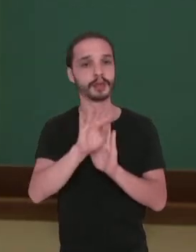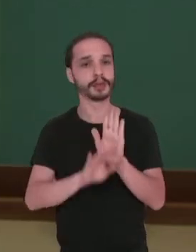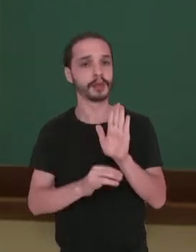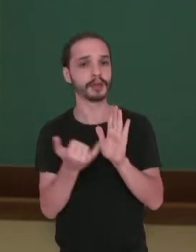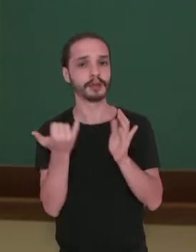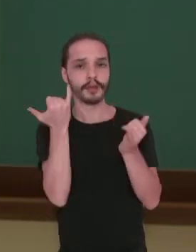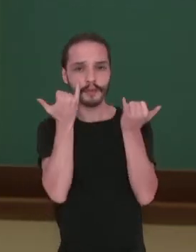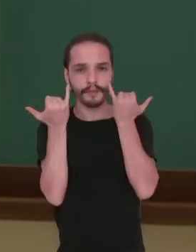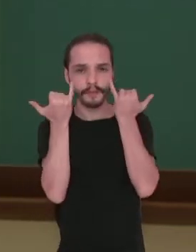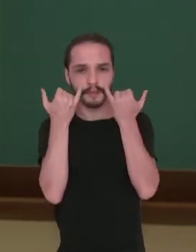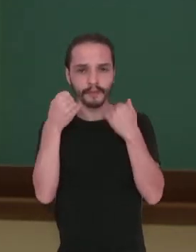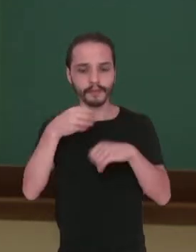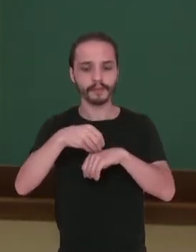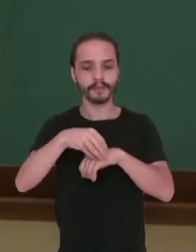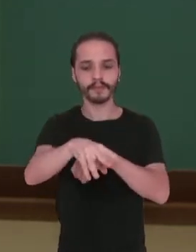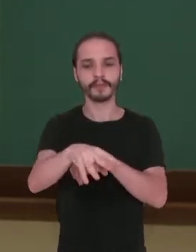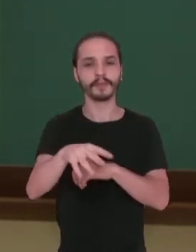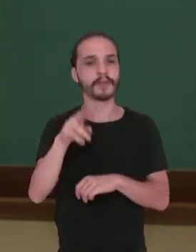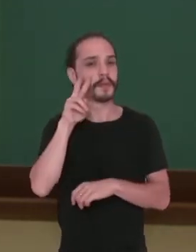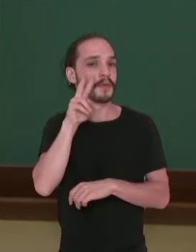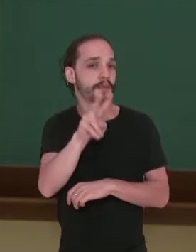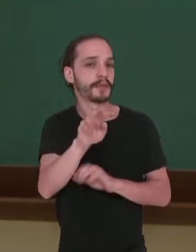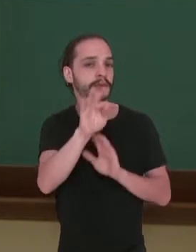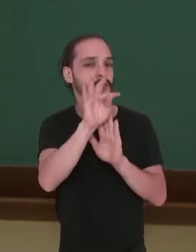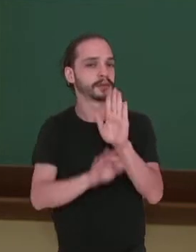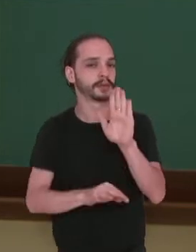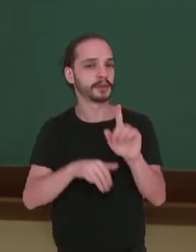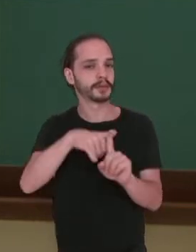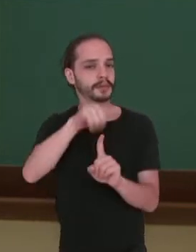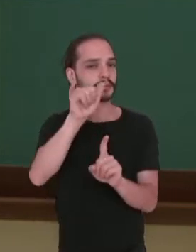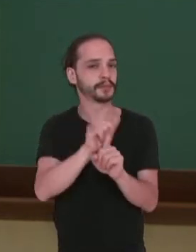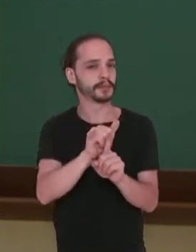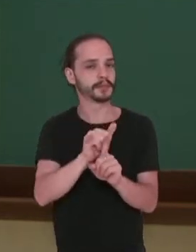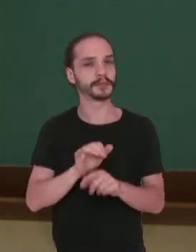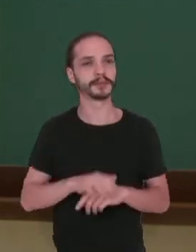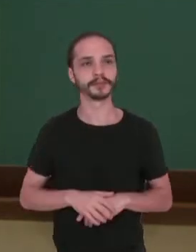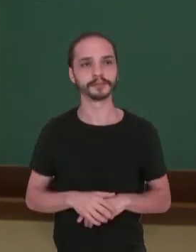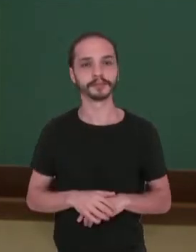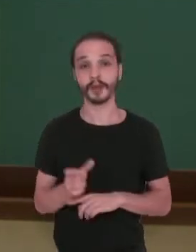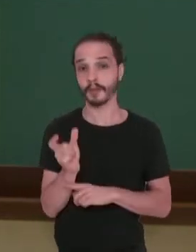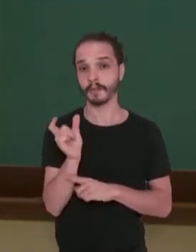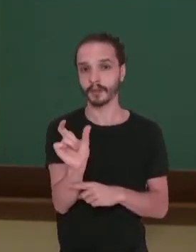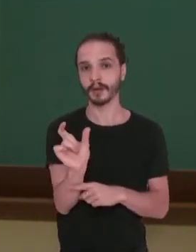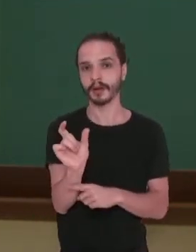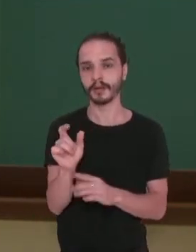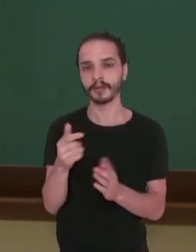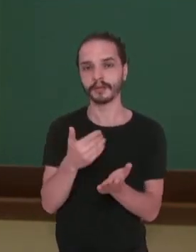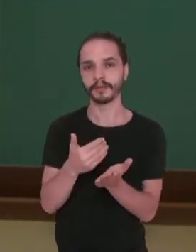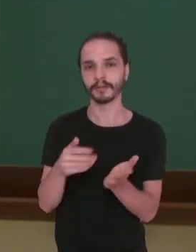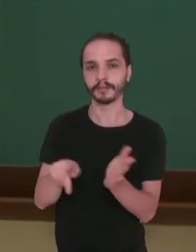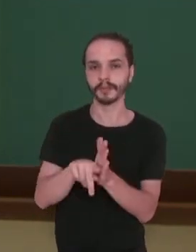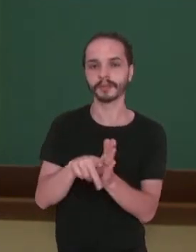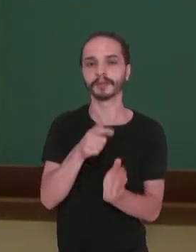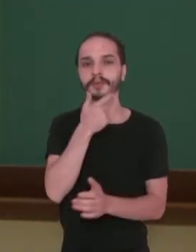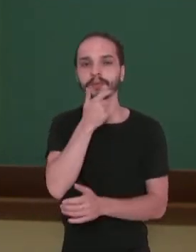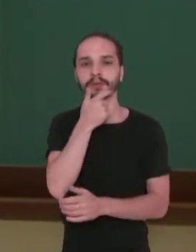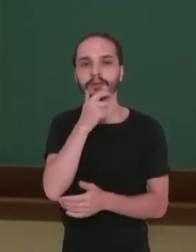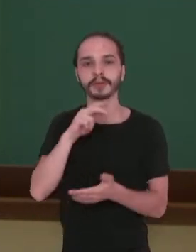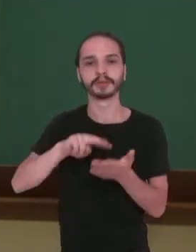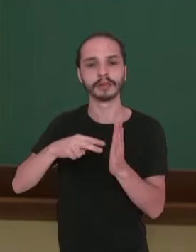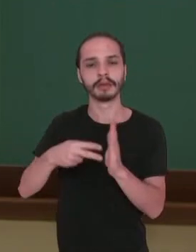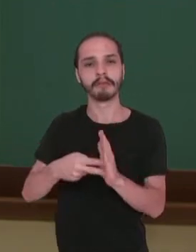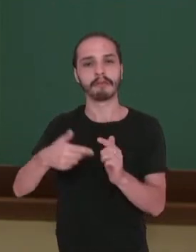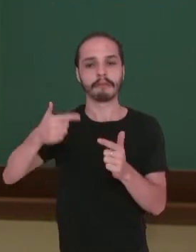conhecer então o texto sobre bullying. Palavra de origem inglesa que designa atos de agressão e intimidação